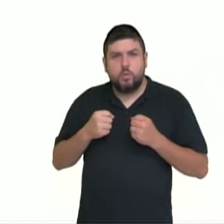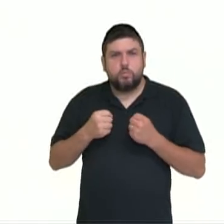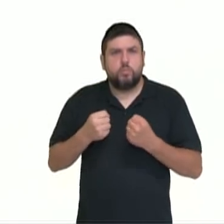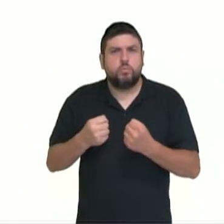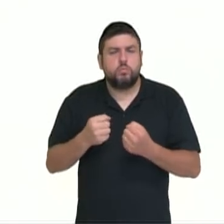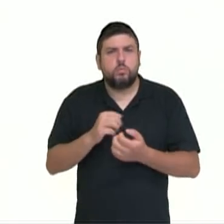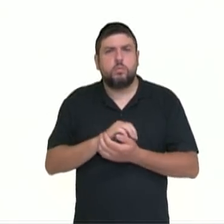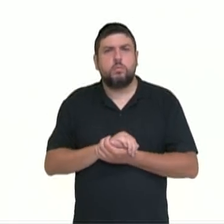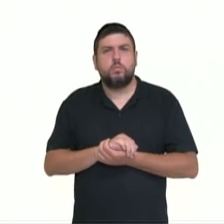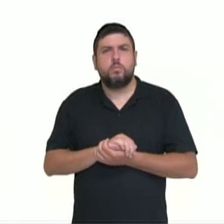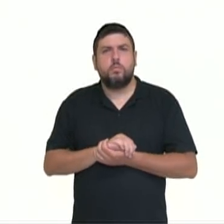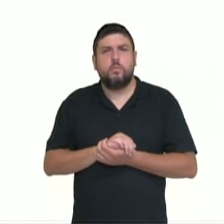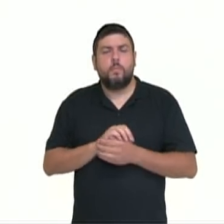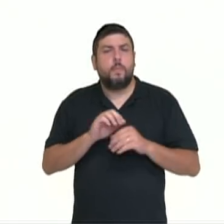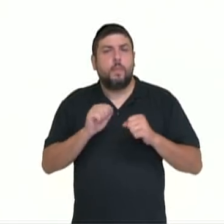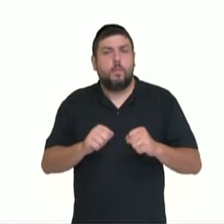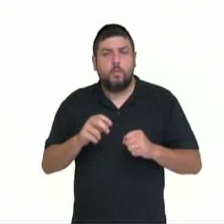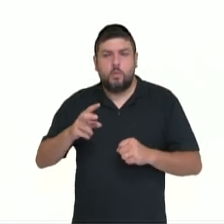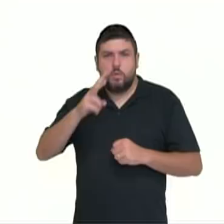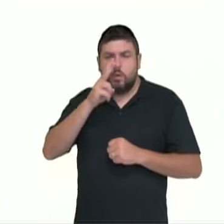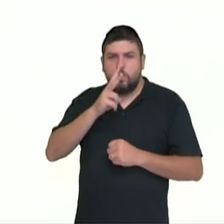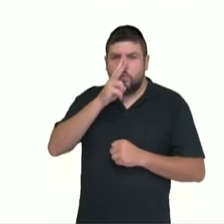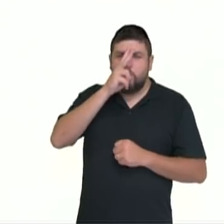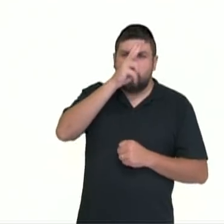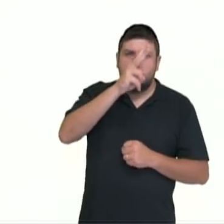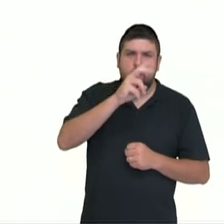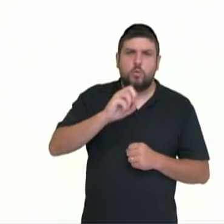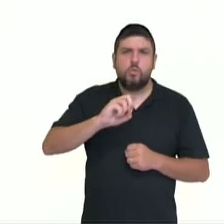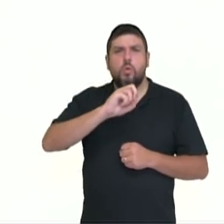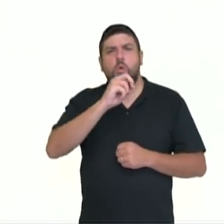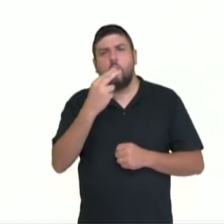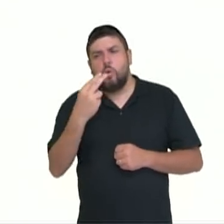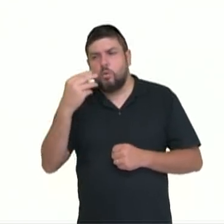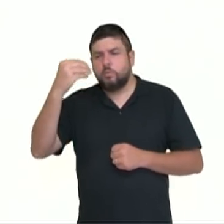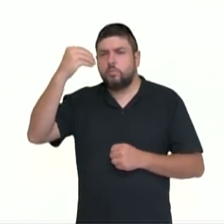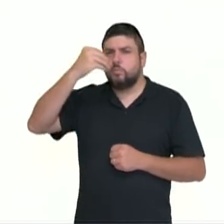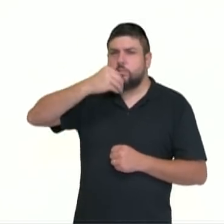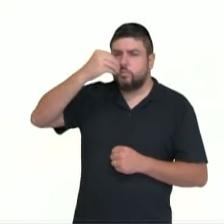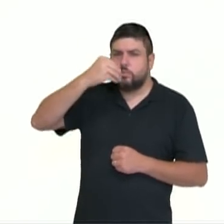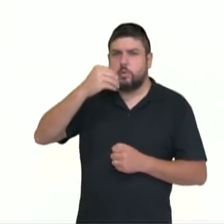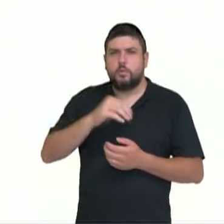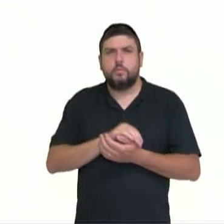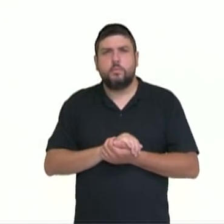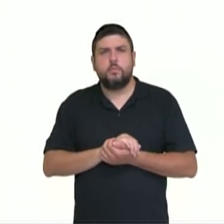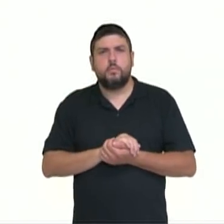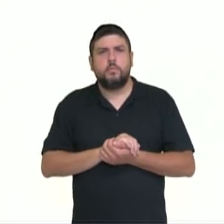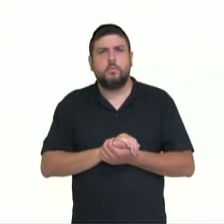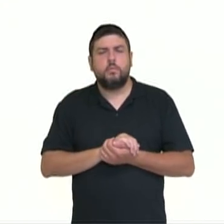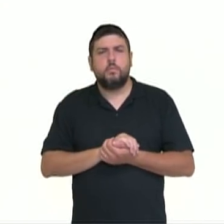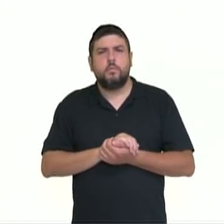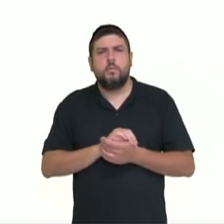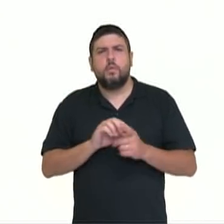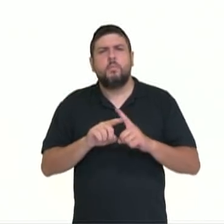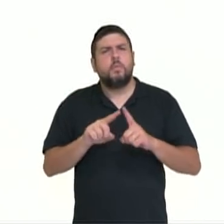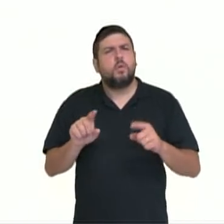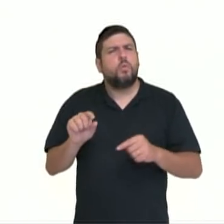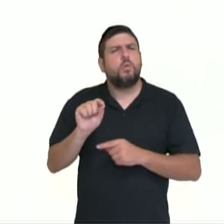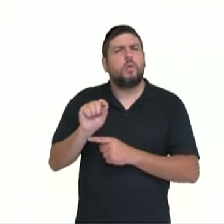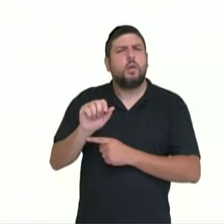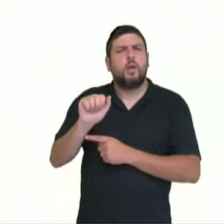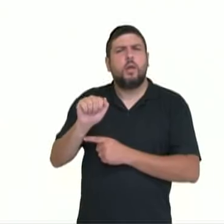ser mais forte ou mais fraca. Mas, professor, o que é